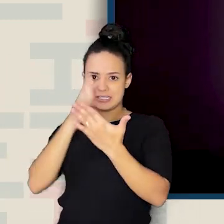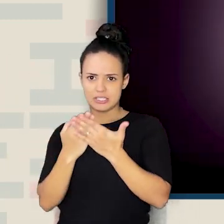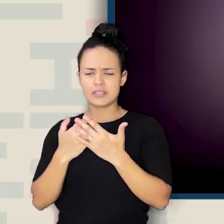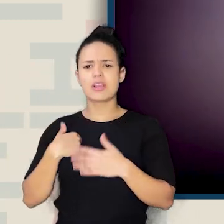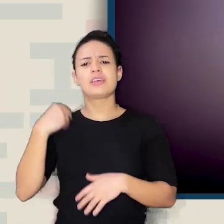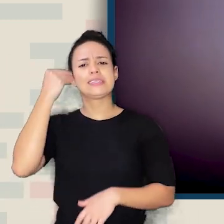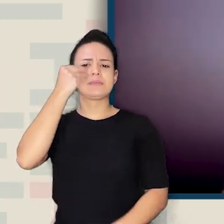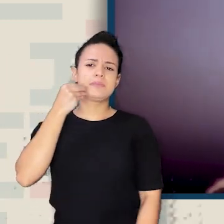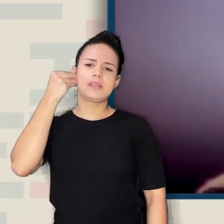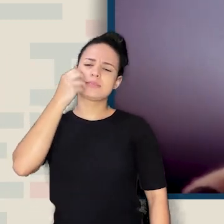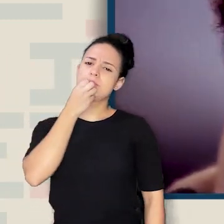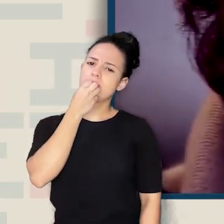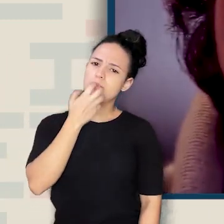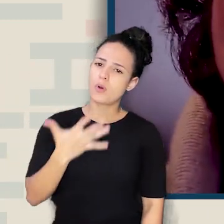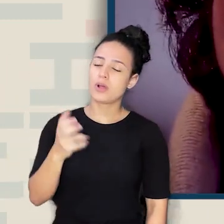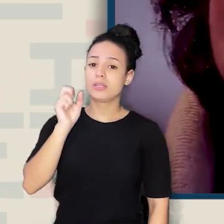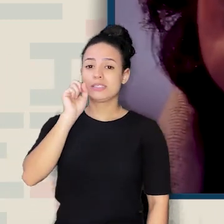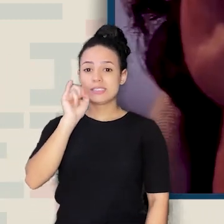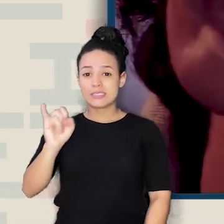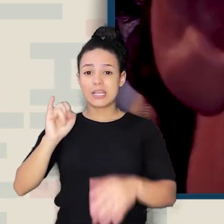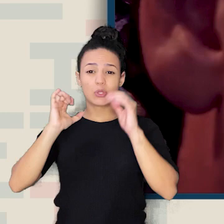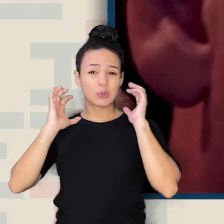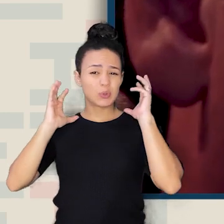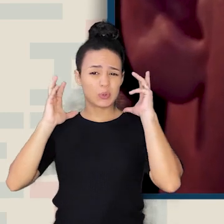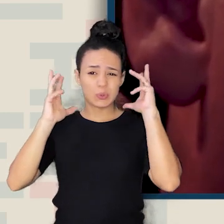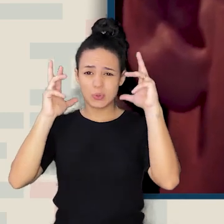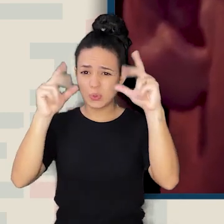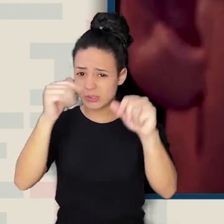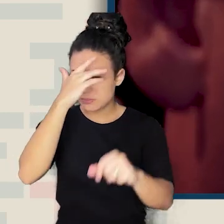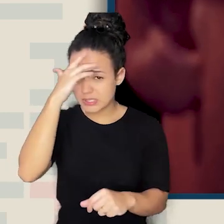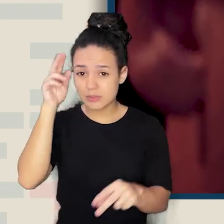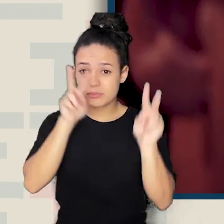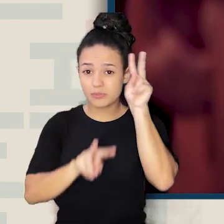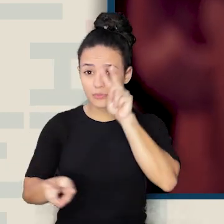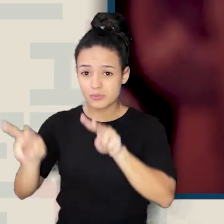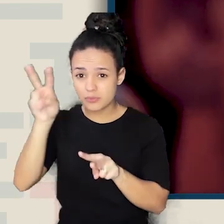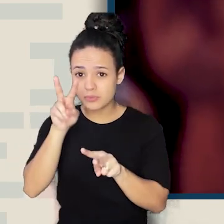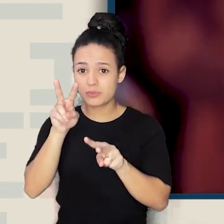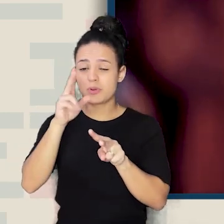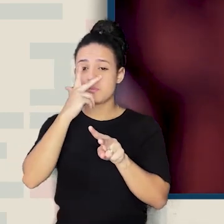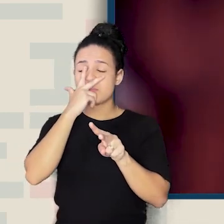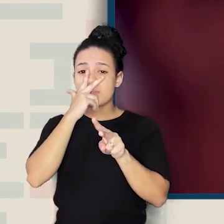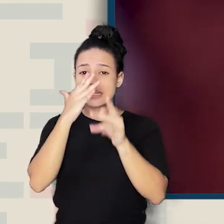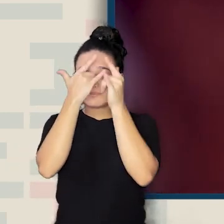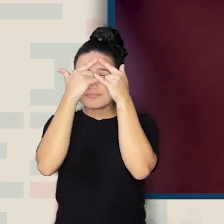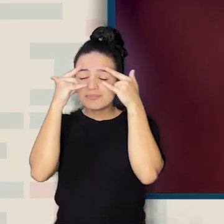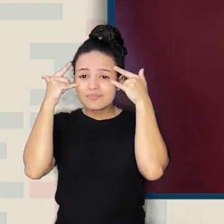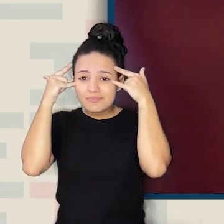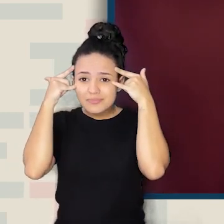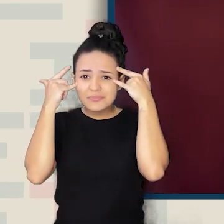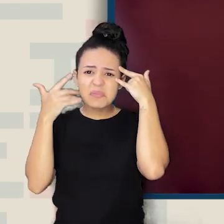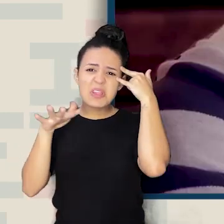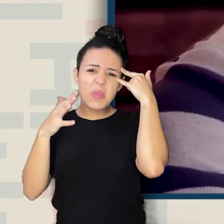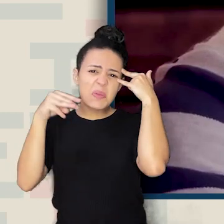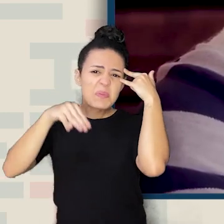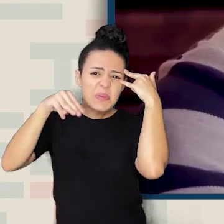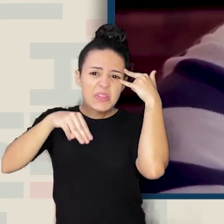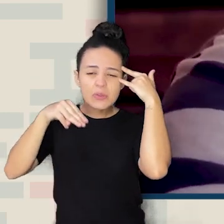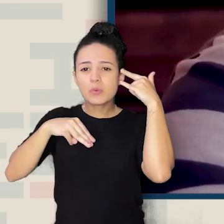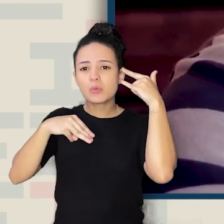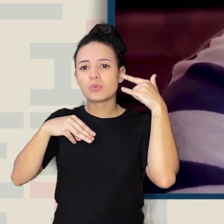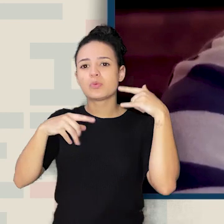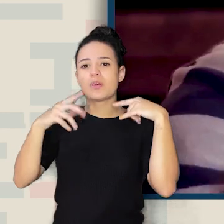dizer, é uma experiência muito boa. Se a gente fizesse isso com todo mundo que enxergasse, tirasse a visão dele por alguns minutos, eles iam dar valor